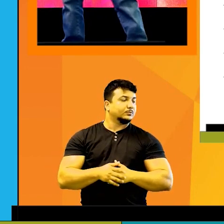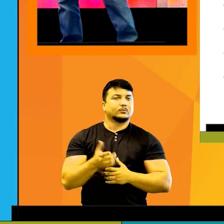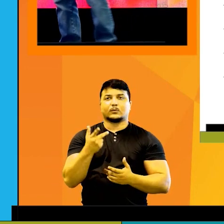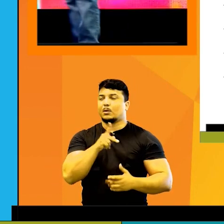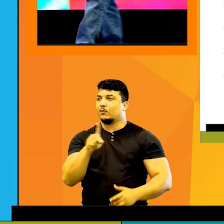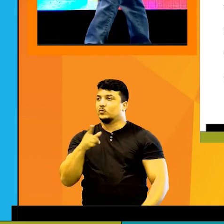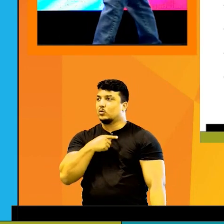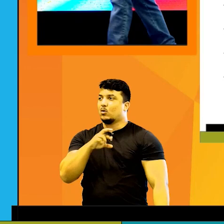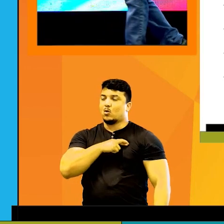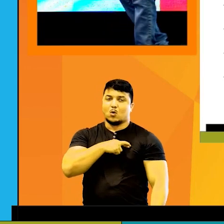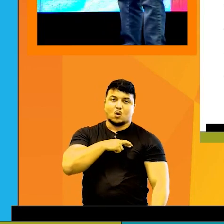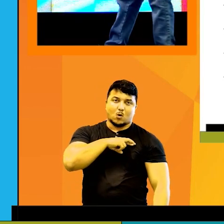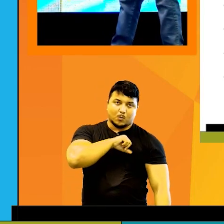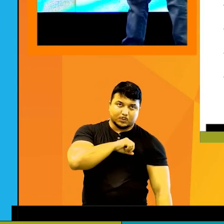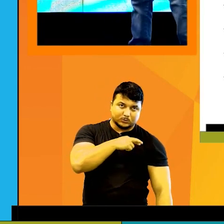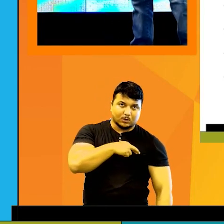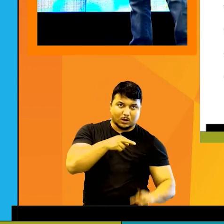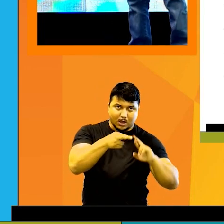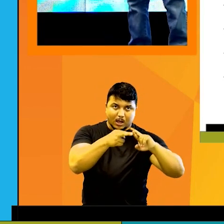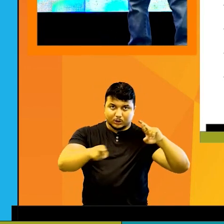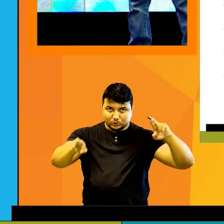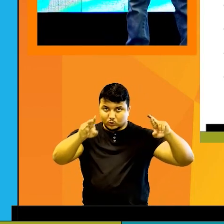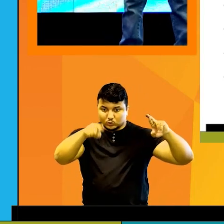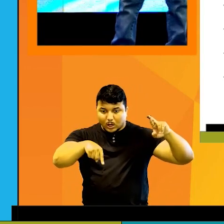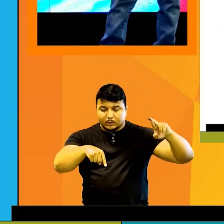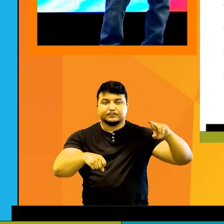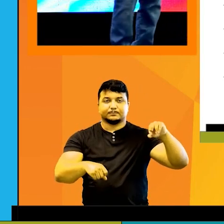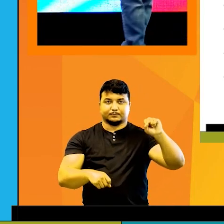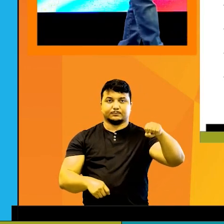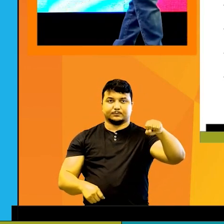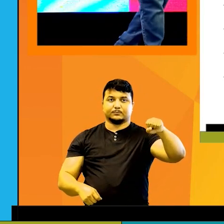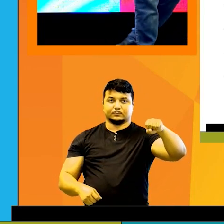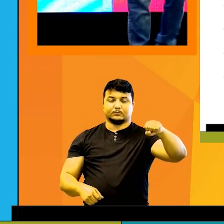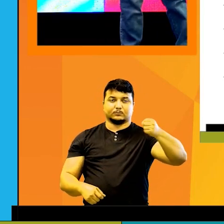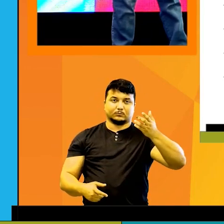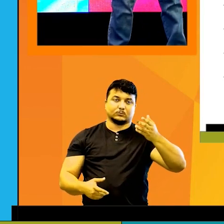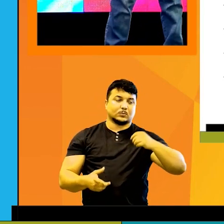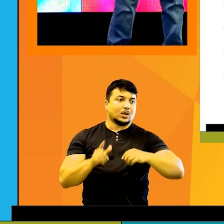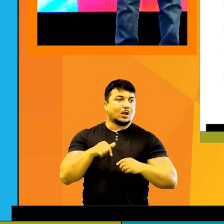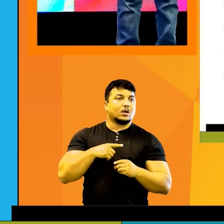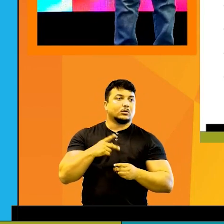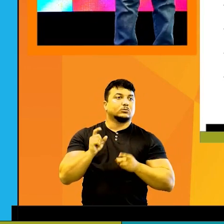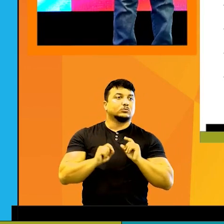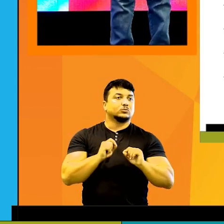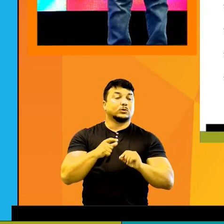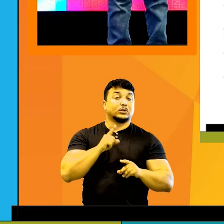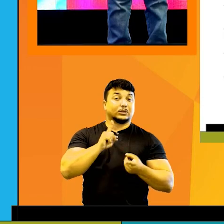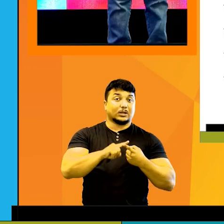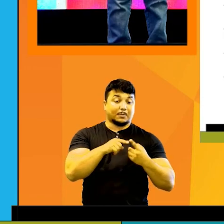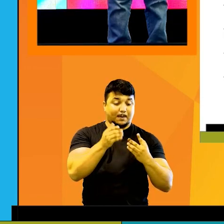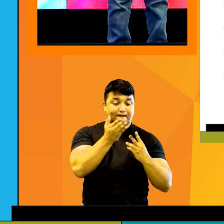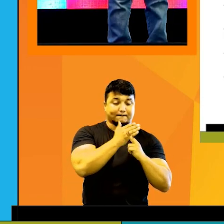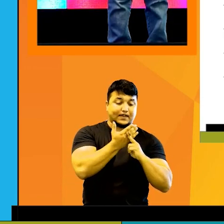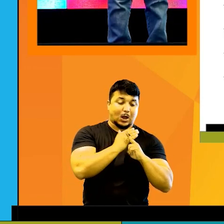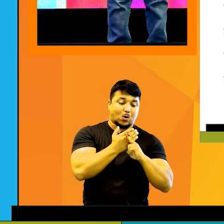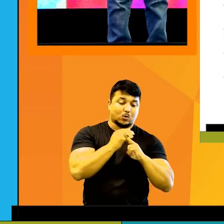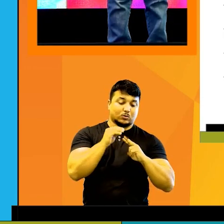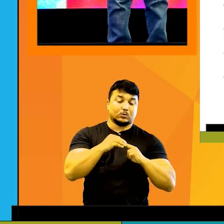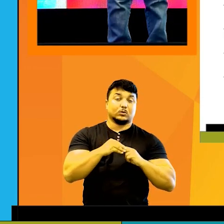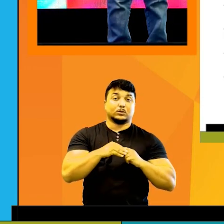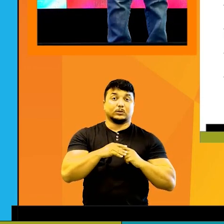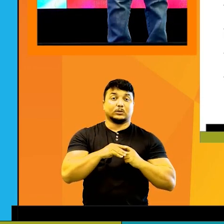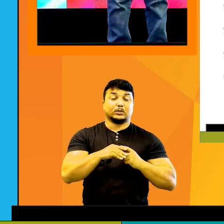Professor, o romantismo foi escola religiosa? Foi, pessoal. Repito, e foi buscar isso também lá no barroco. Aquela